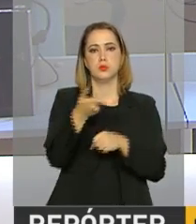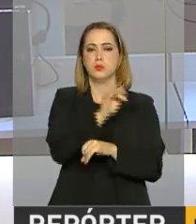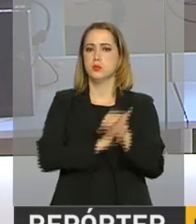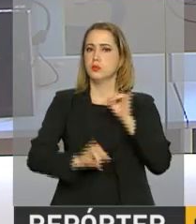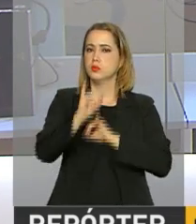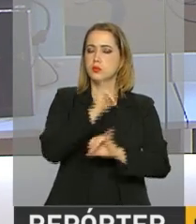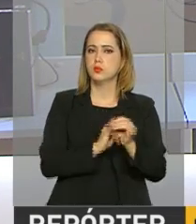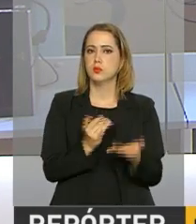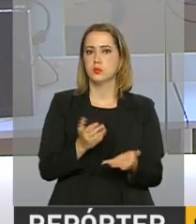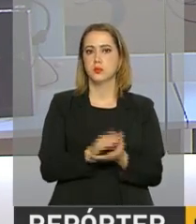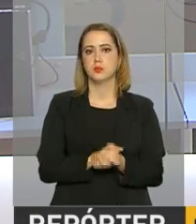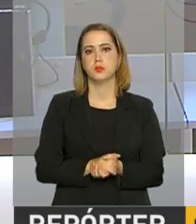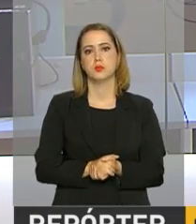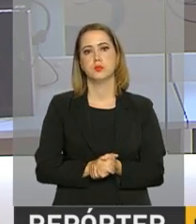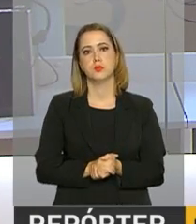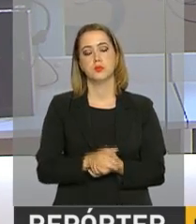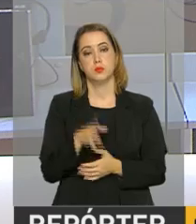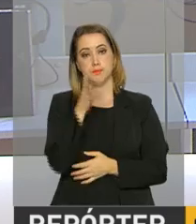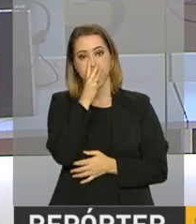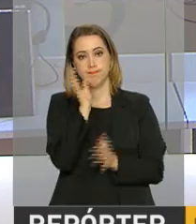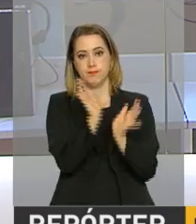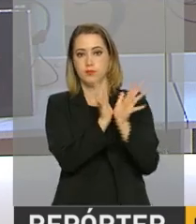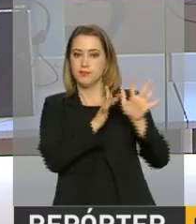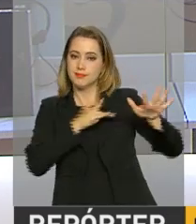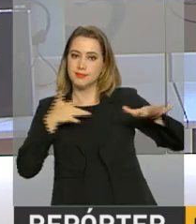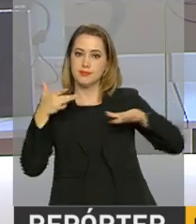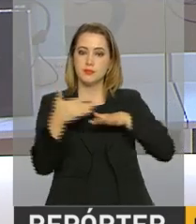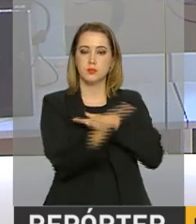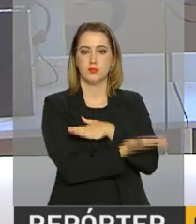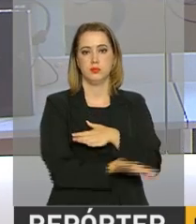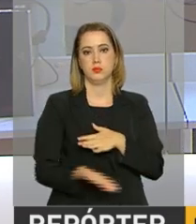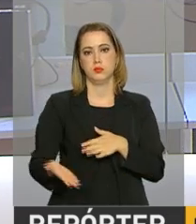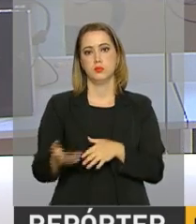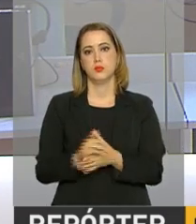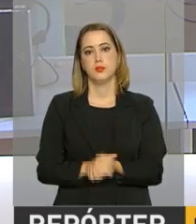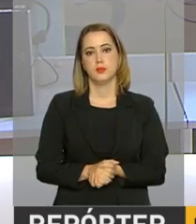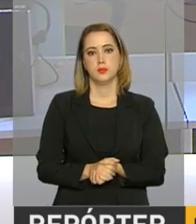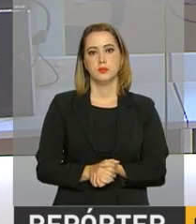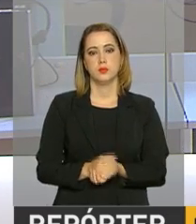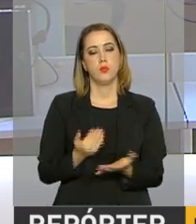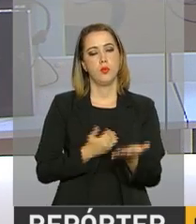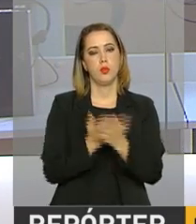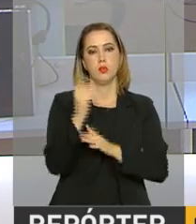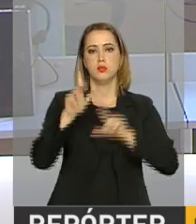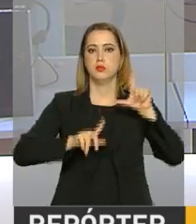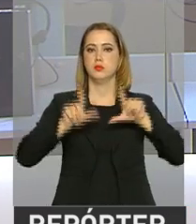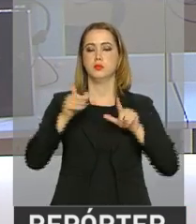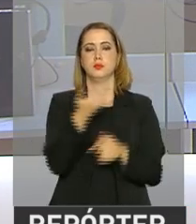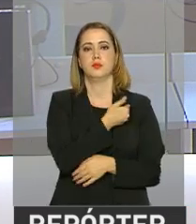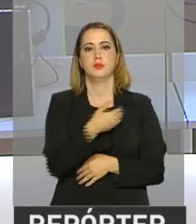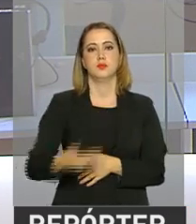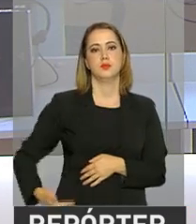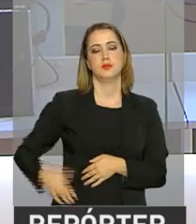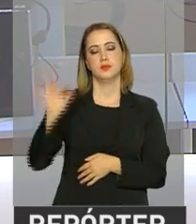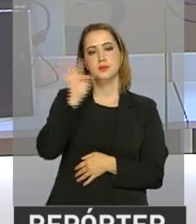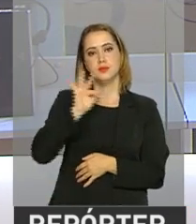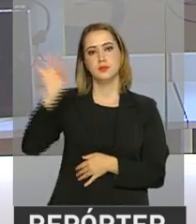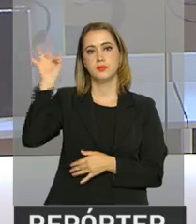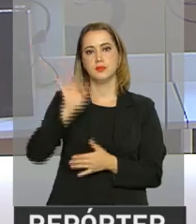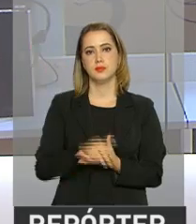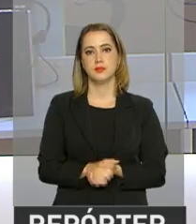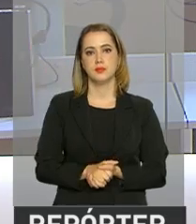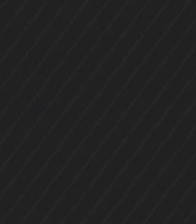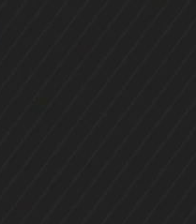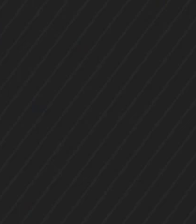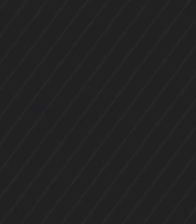momento com outras informações acompanha as novidades também nas nossas redes sociais Continue com a gente aqui na NBR a TV do Governo